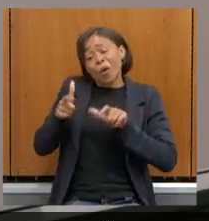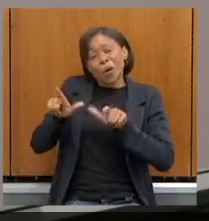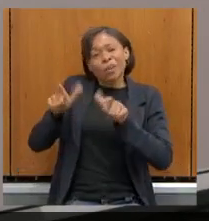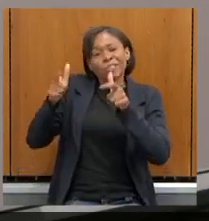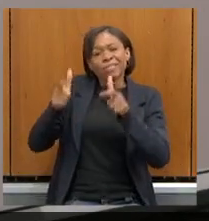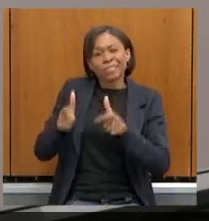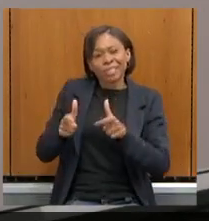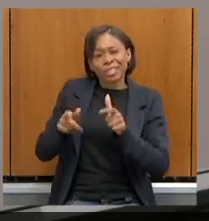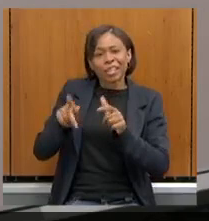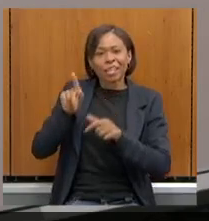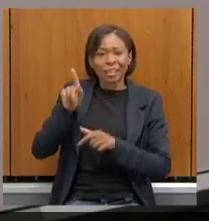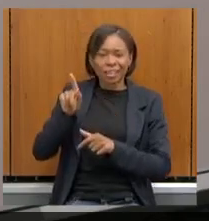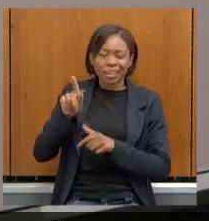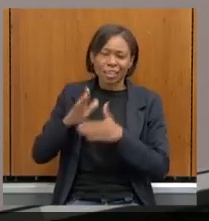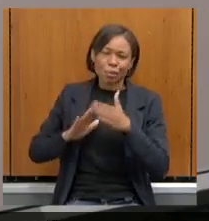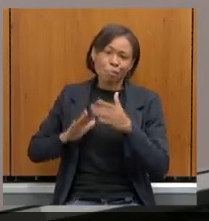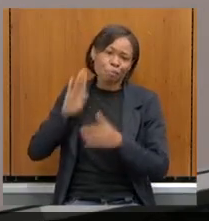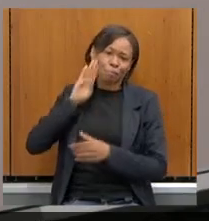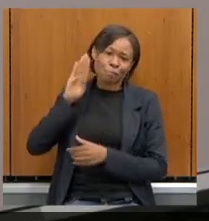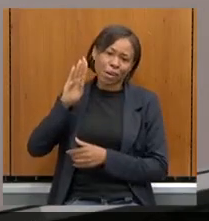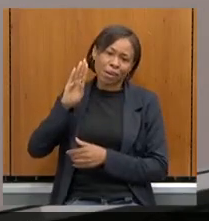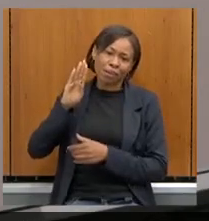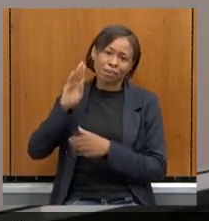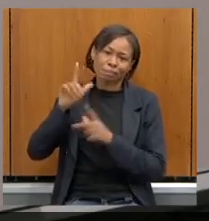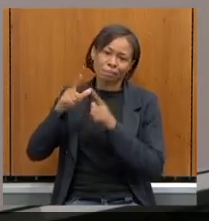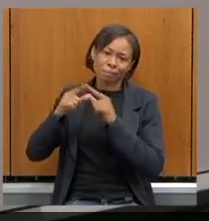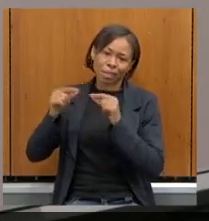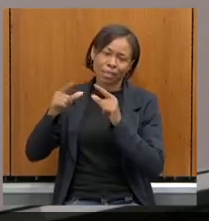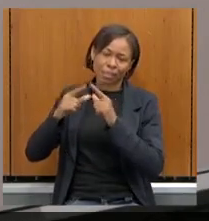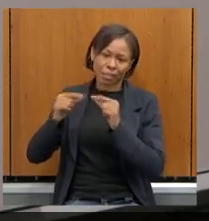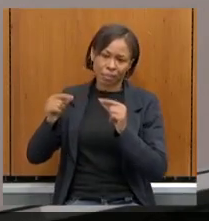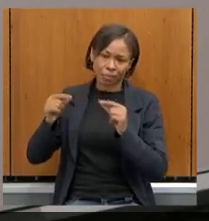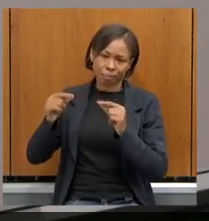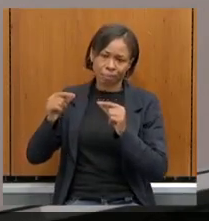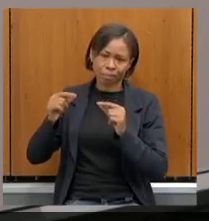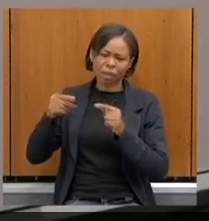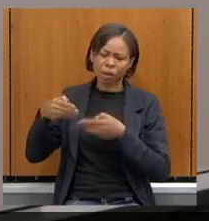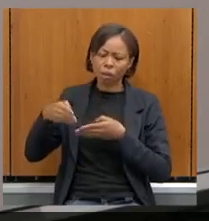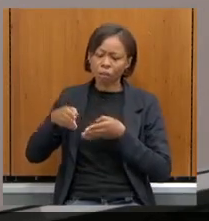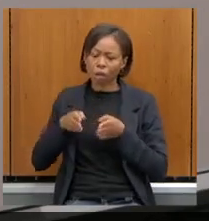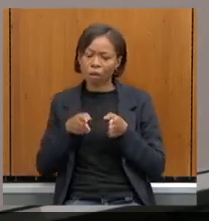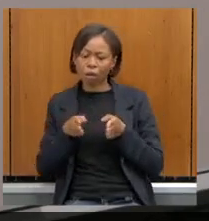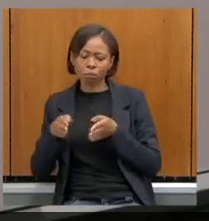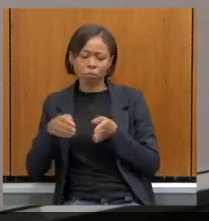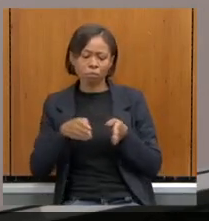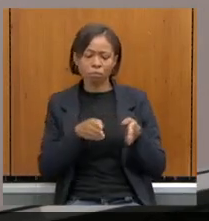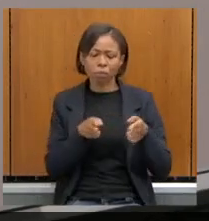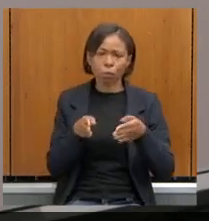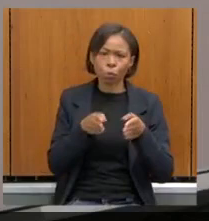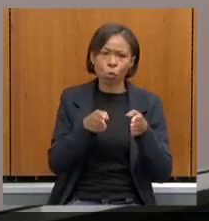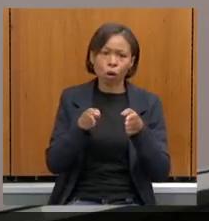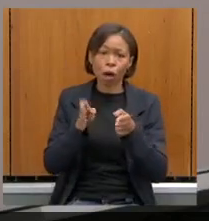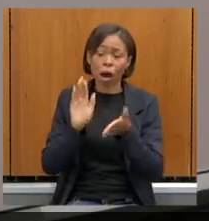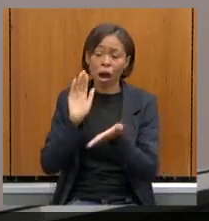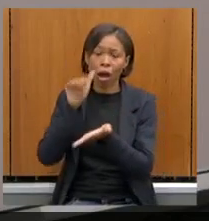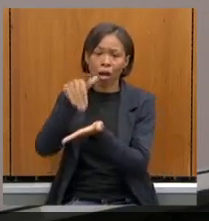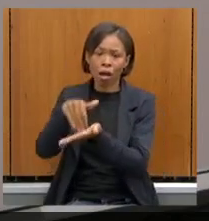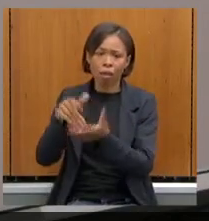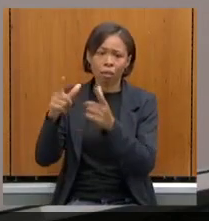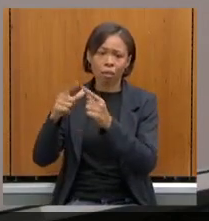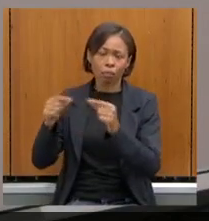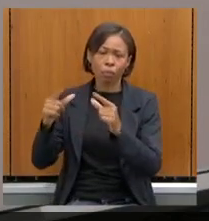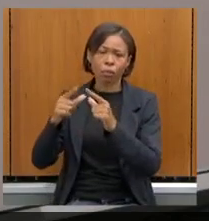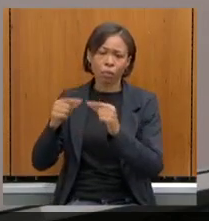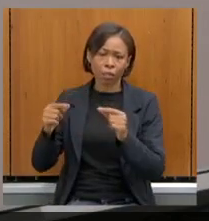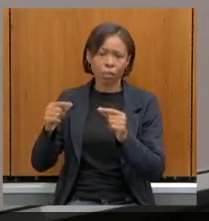Brasília. Isso, esse caminho do Império à República de Brasília é um produto também que